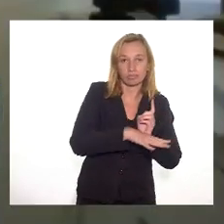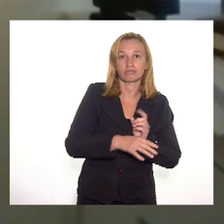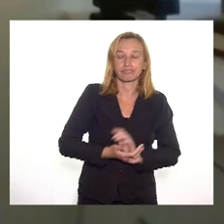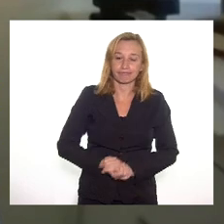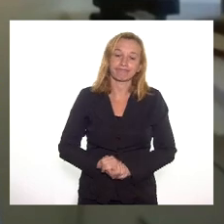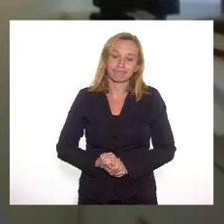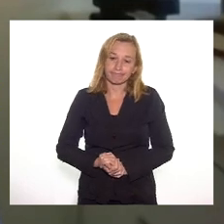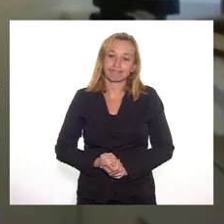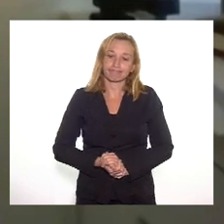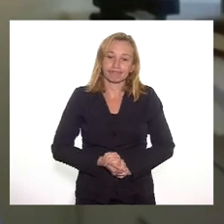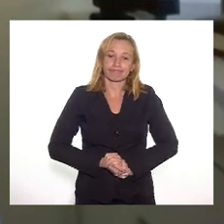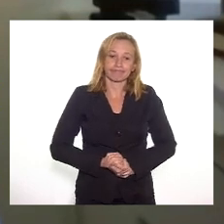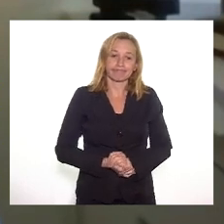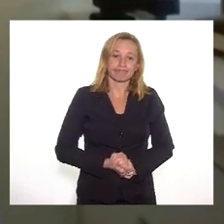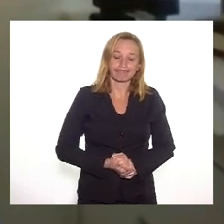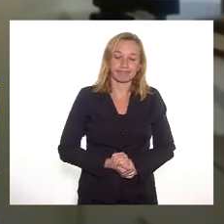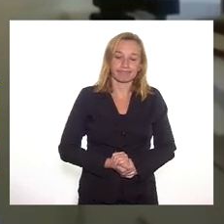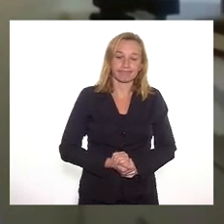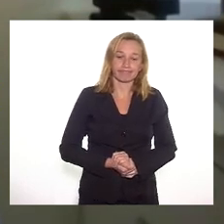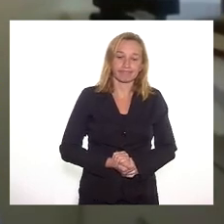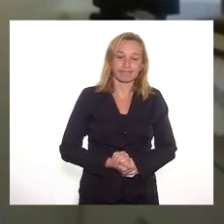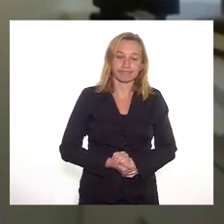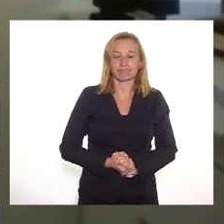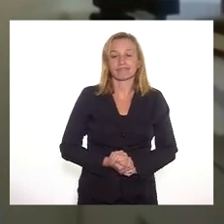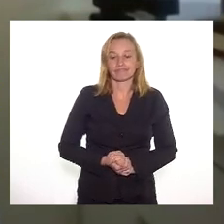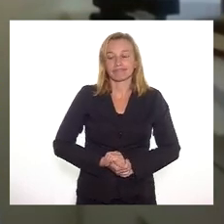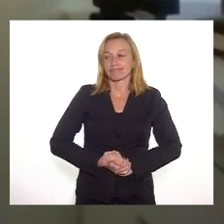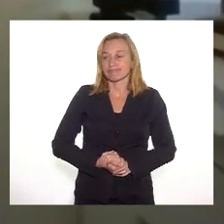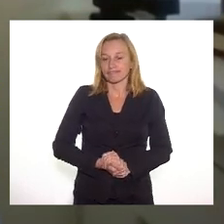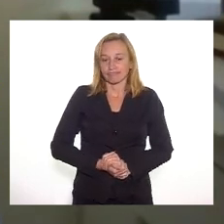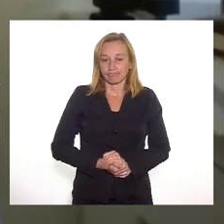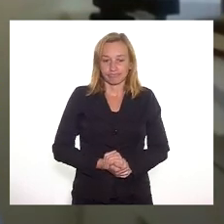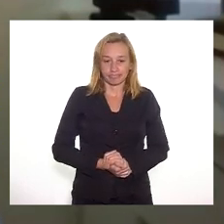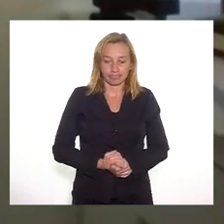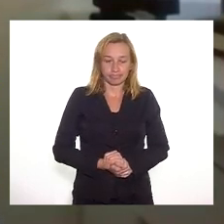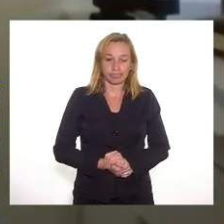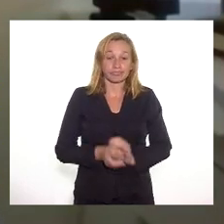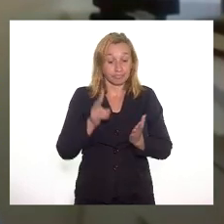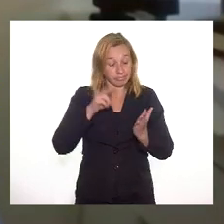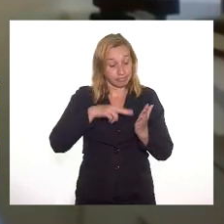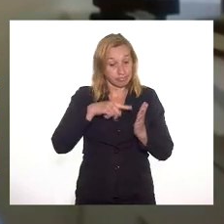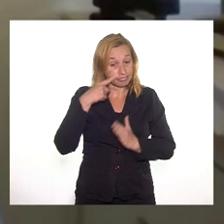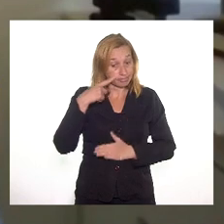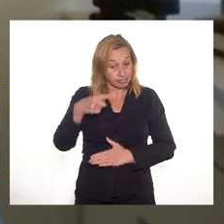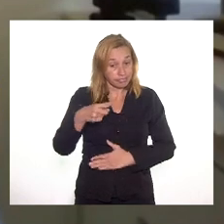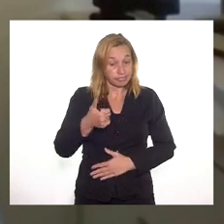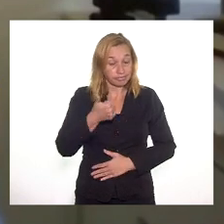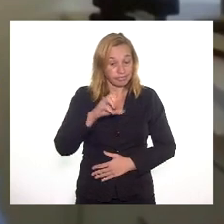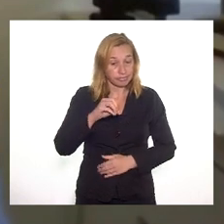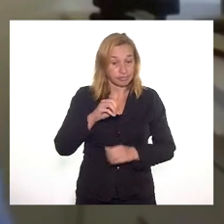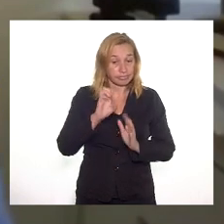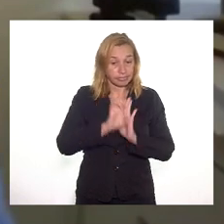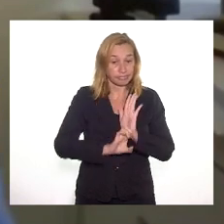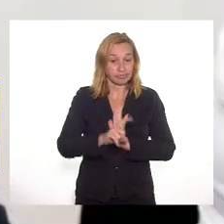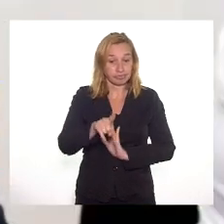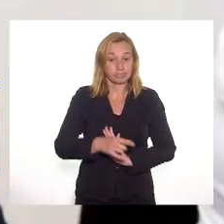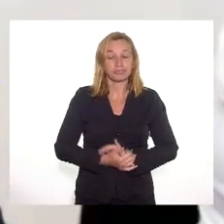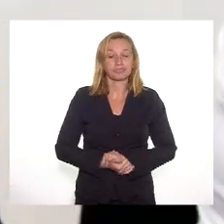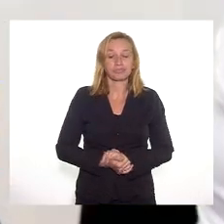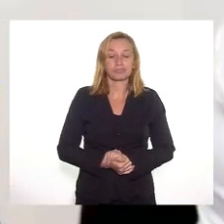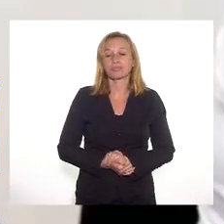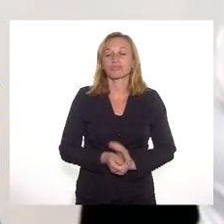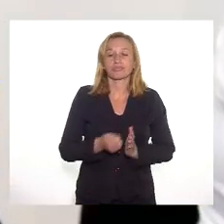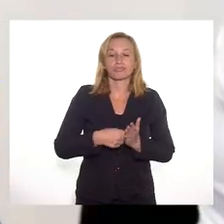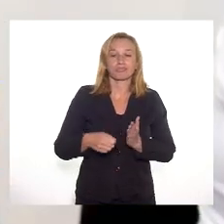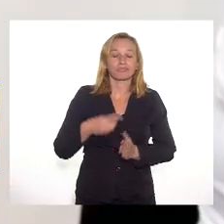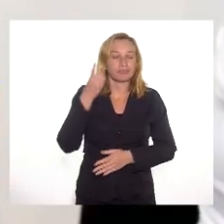10 acatada da Marta Rocha, desenvolvimento econômico e social. Pode ler aí a emenda 10. Ok, então estão escritos